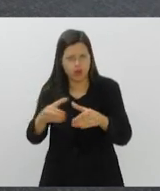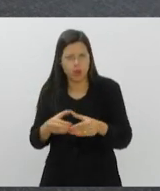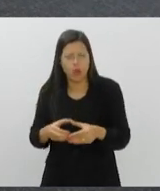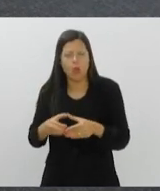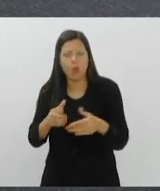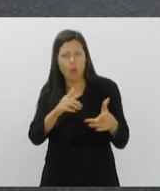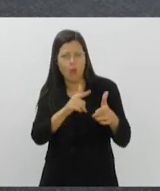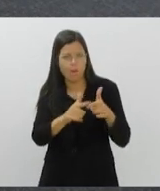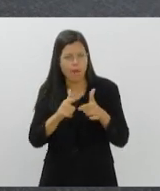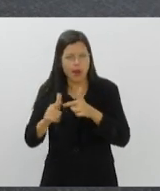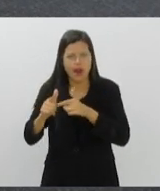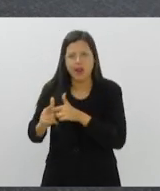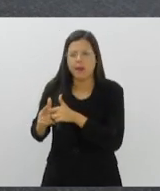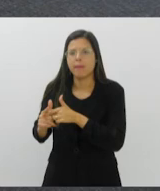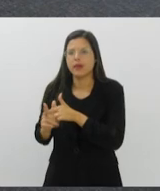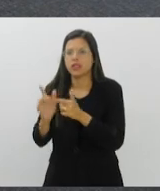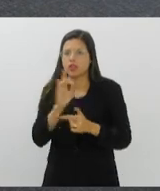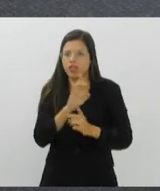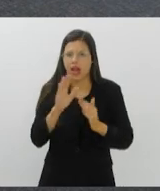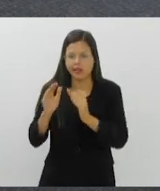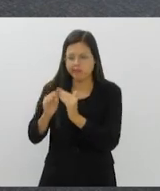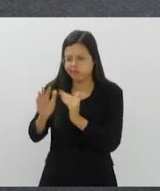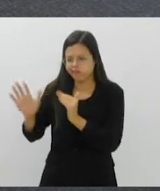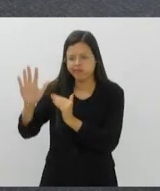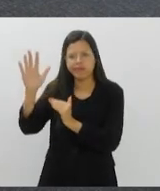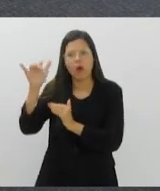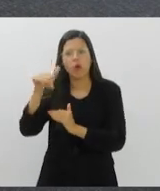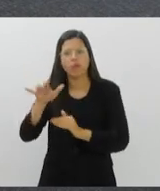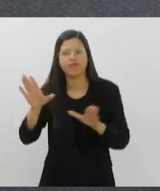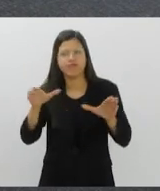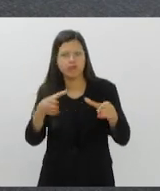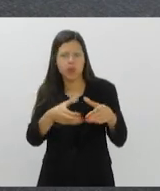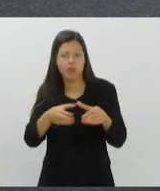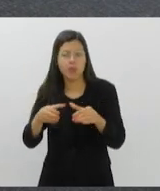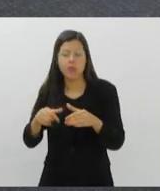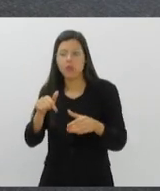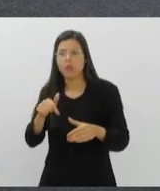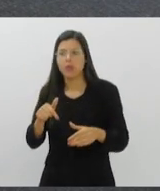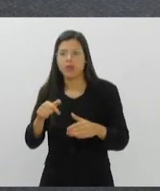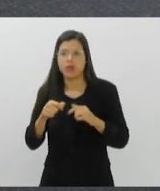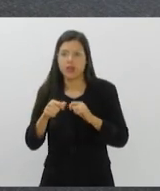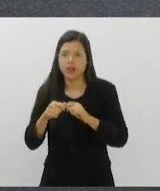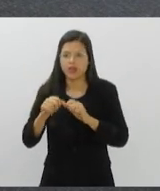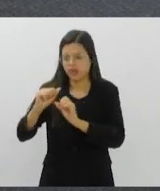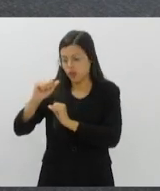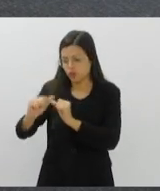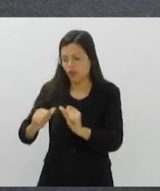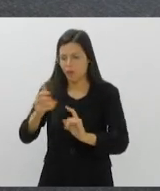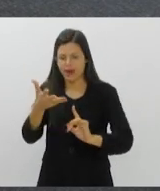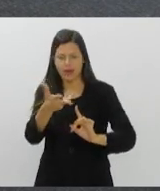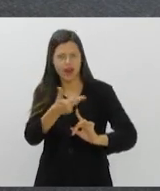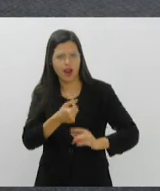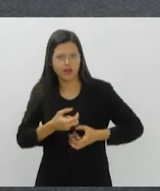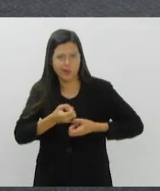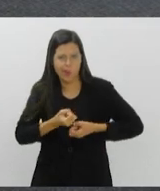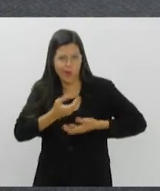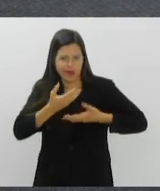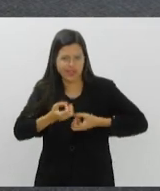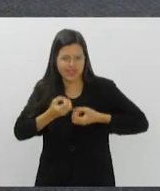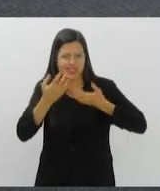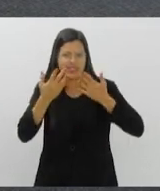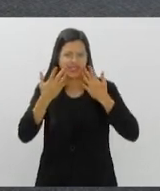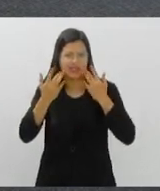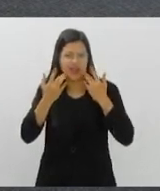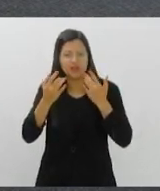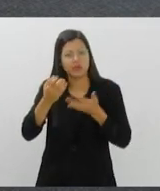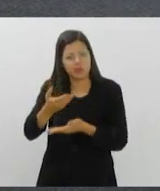problemas de cada comunidade, questões de cada comunidade, de cada local, transformar isso em arte, em poesia, em teatro. Então, convido todas as